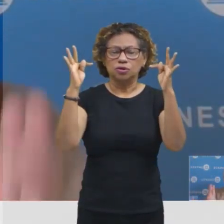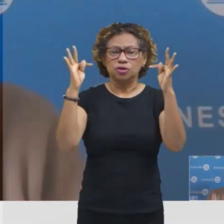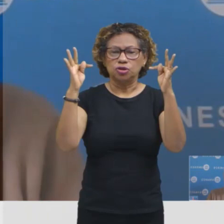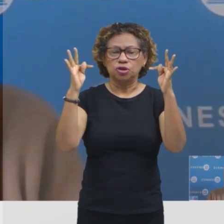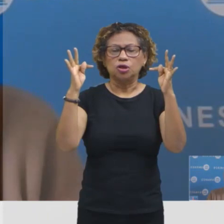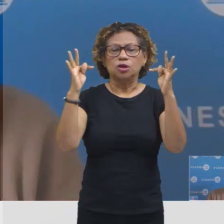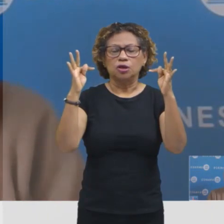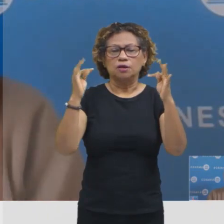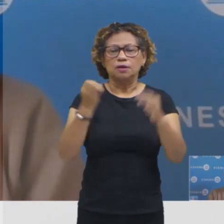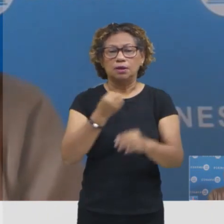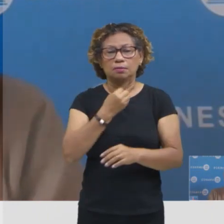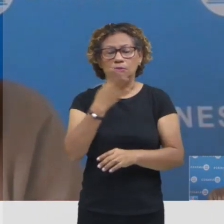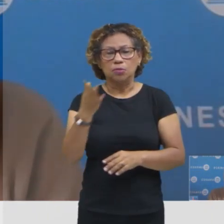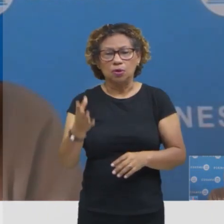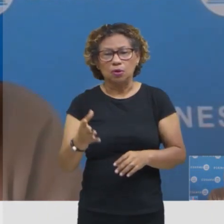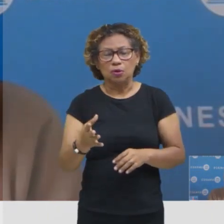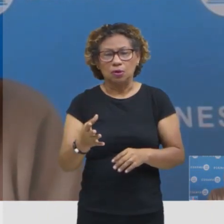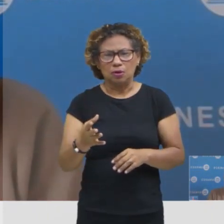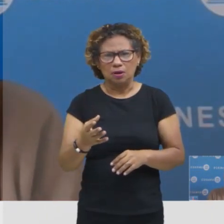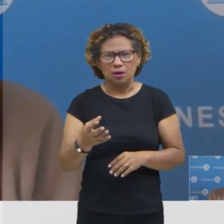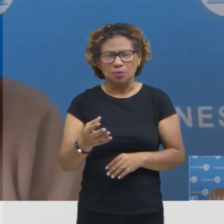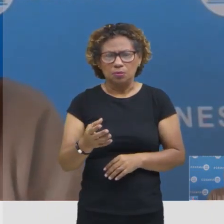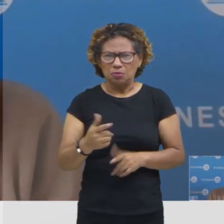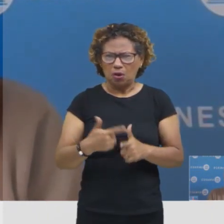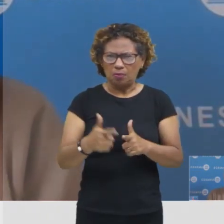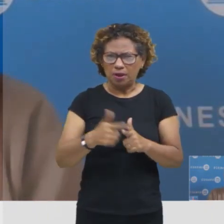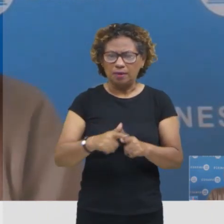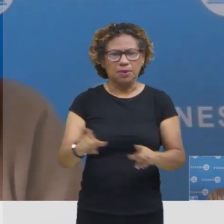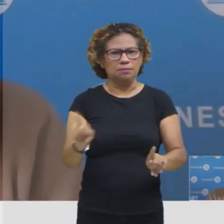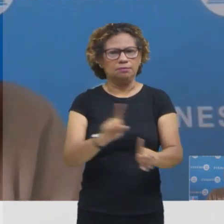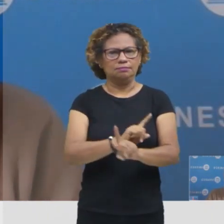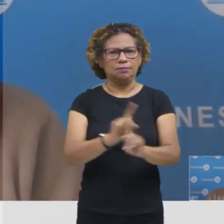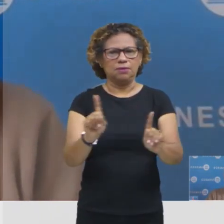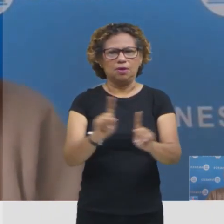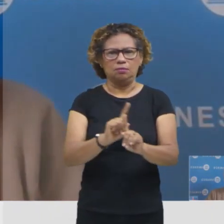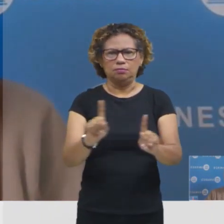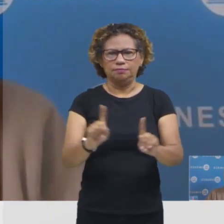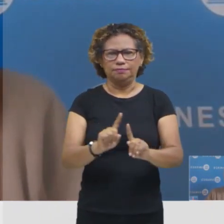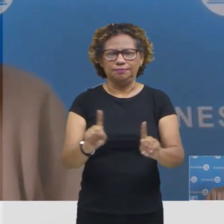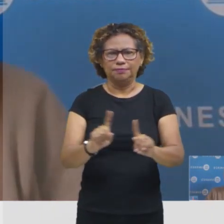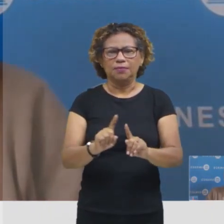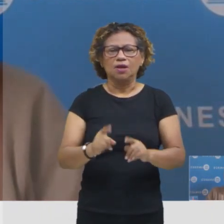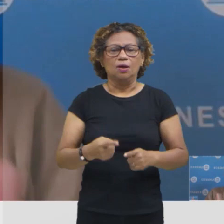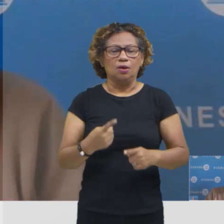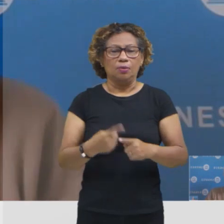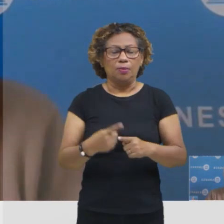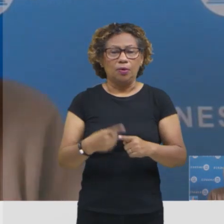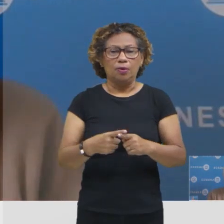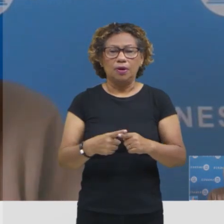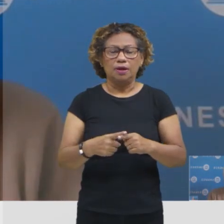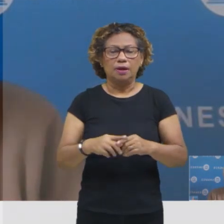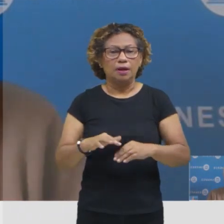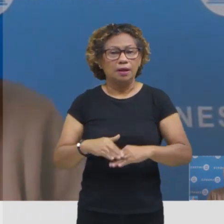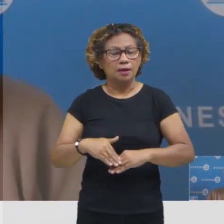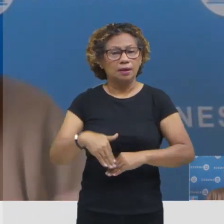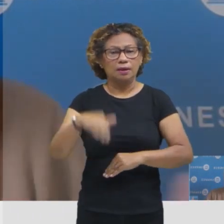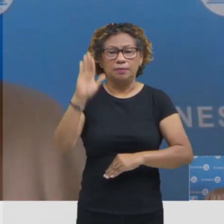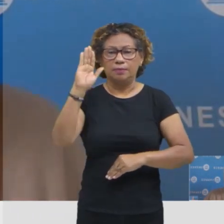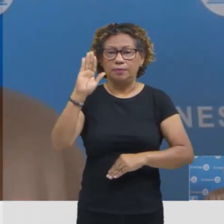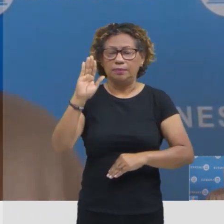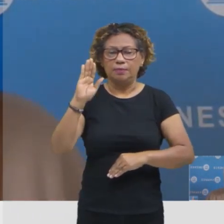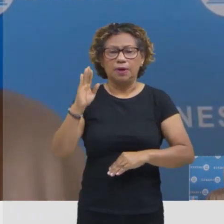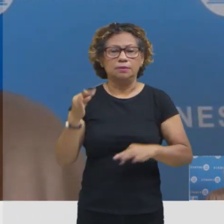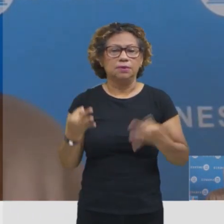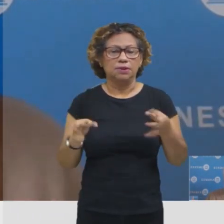problemas, obviamente não é. Obviamente não é. Ela é mais uma tecnologia,